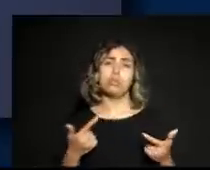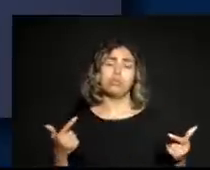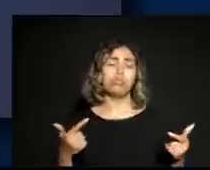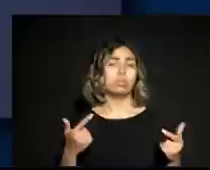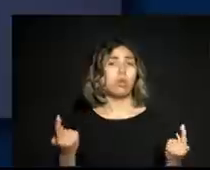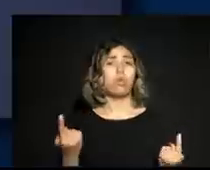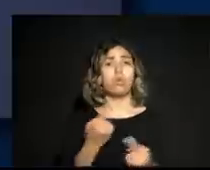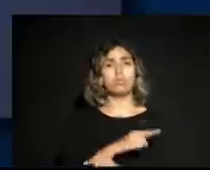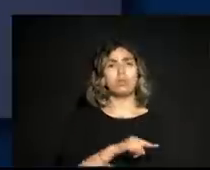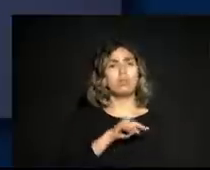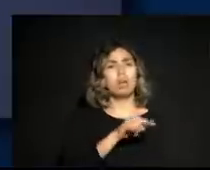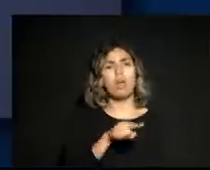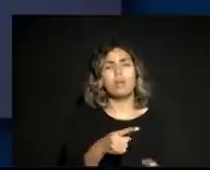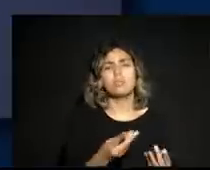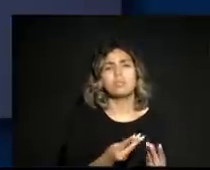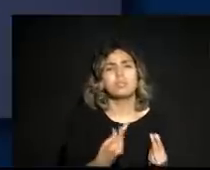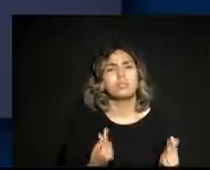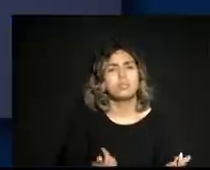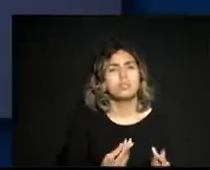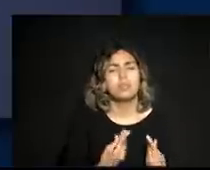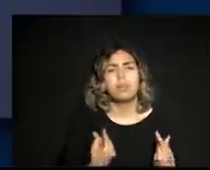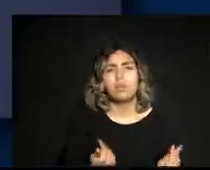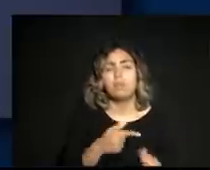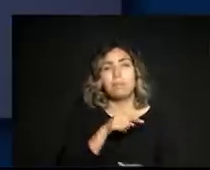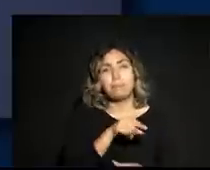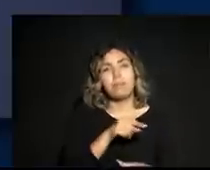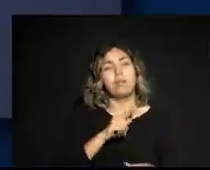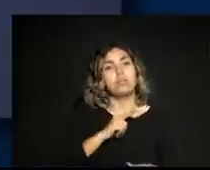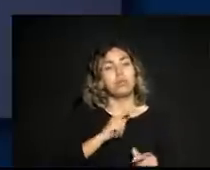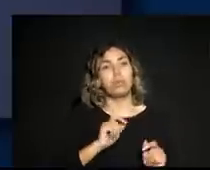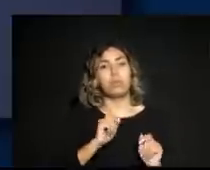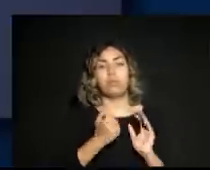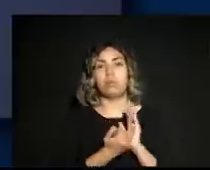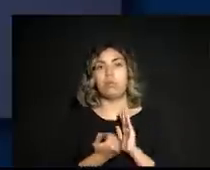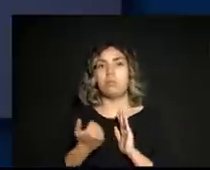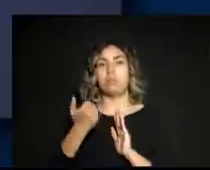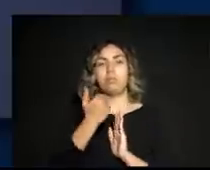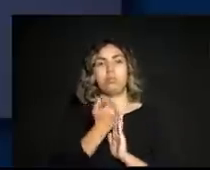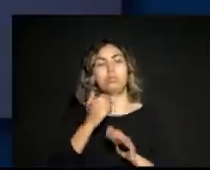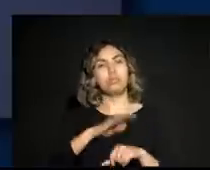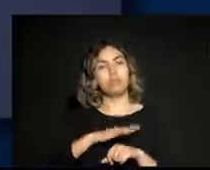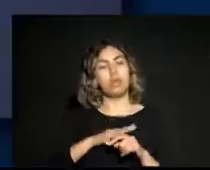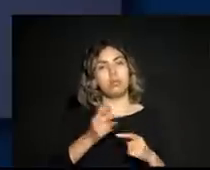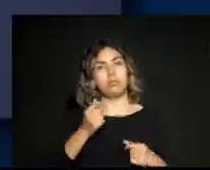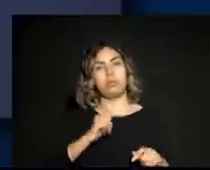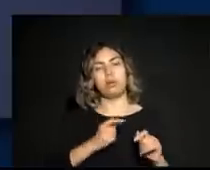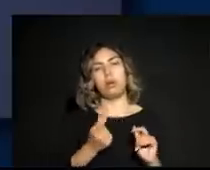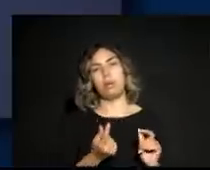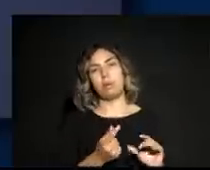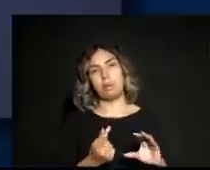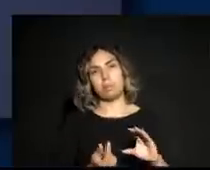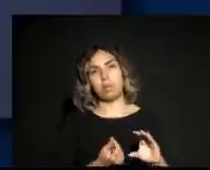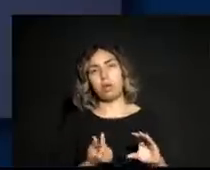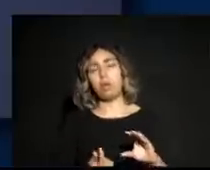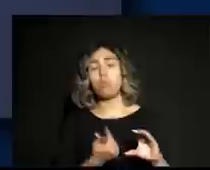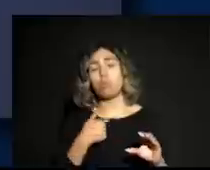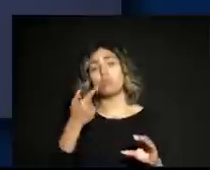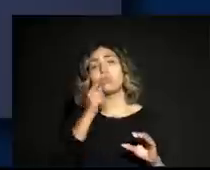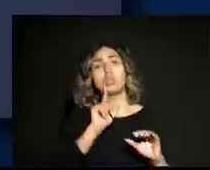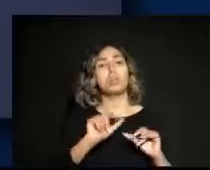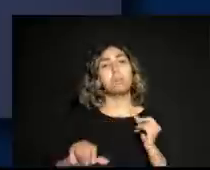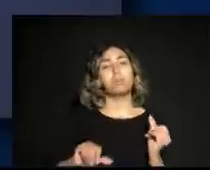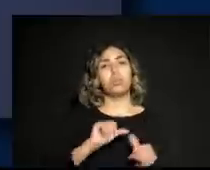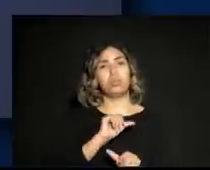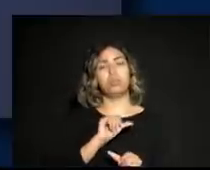é muito deletério para economia que ele seja através de subsídios grande o provedor de Capital a gente conseguiu desmamar